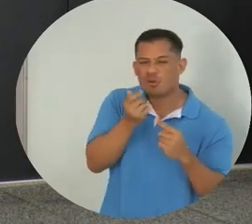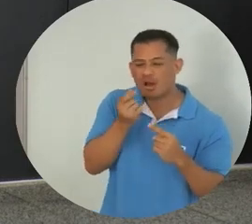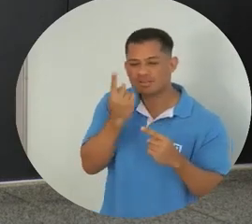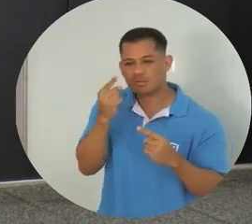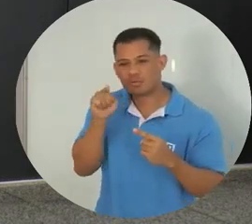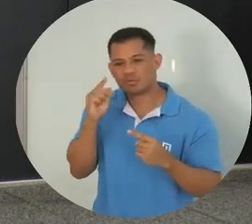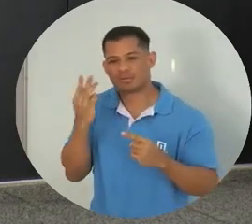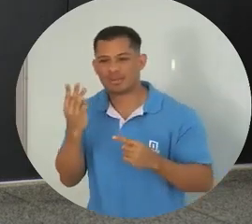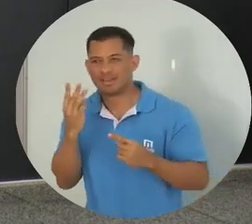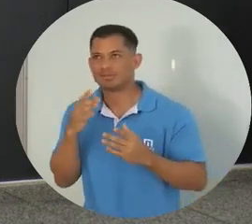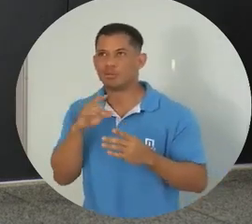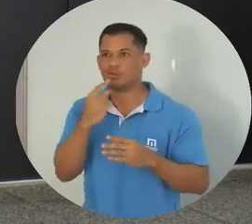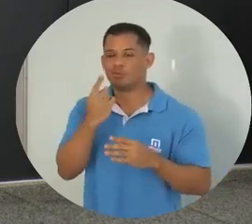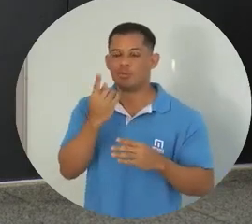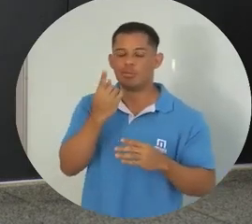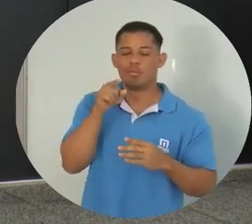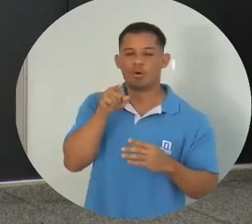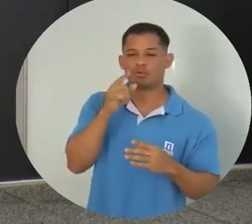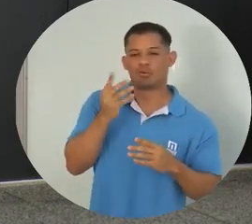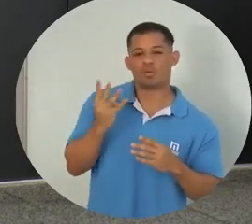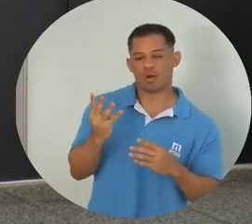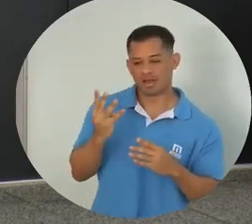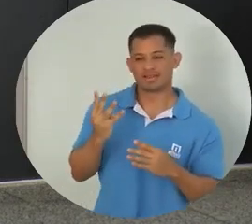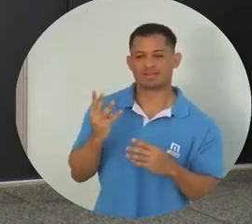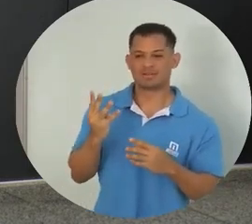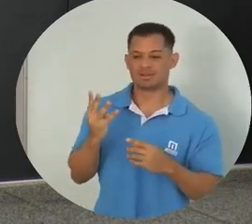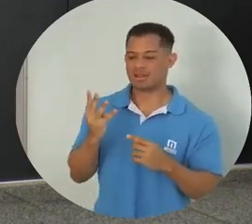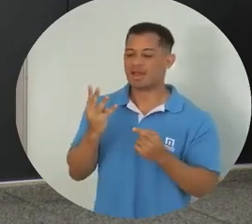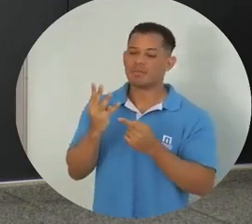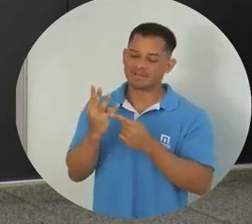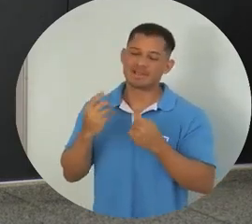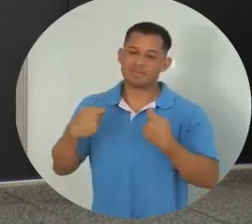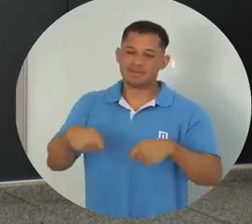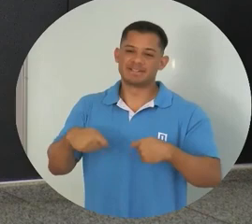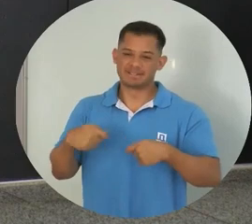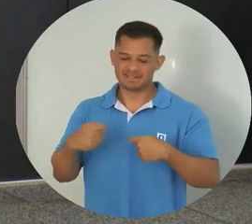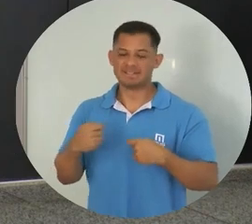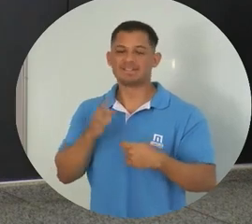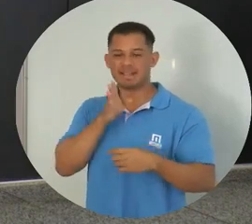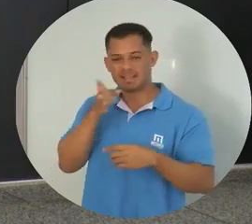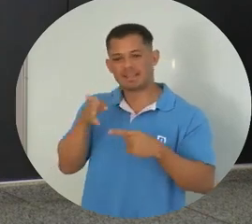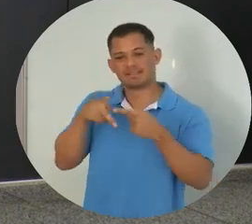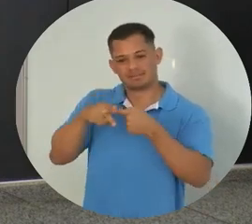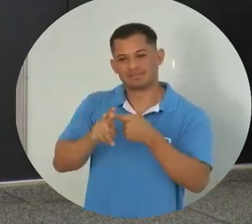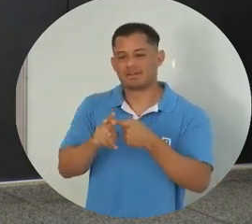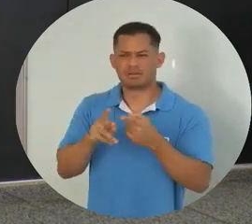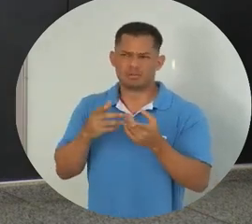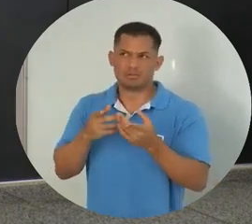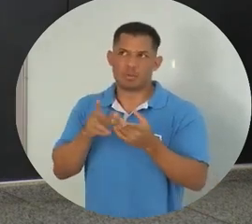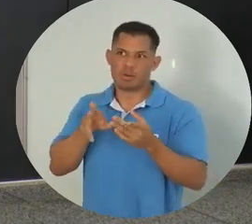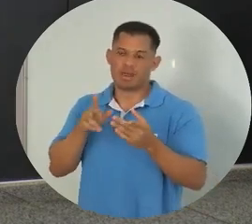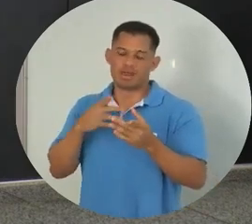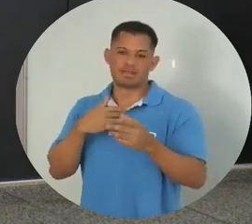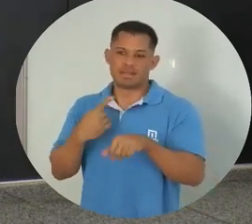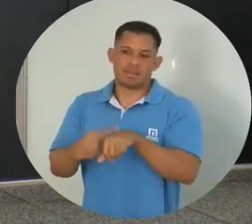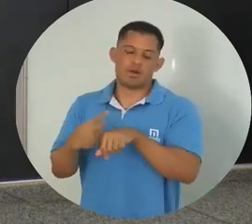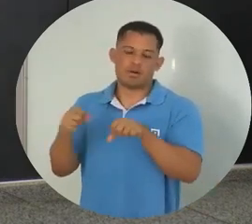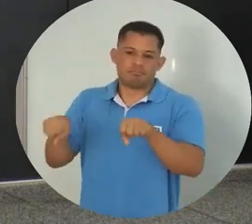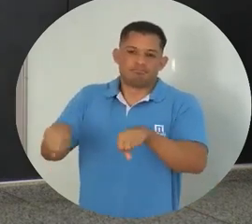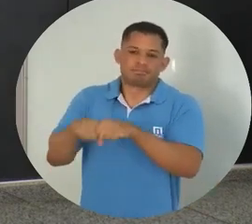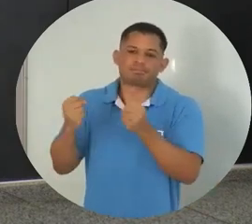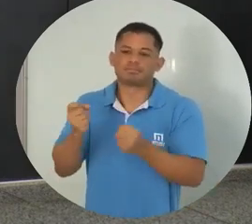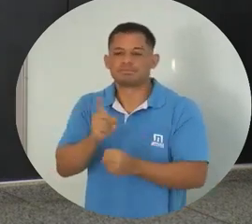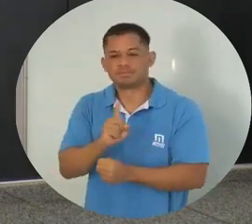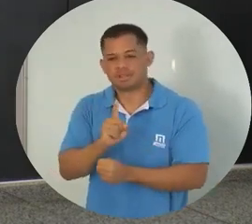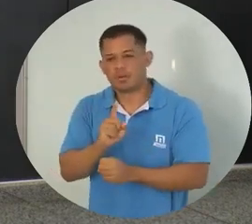ou 1,4, e, mesmo assim, é necessária uma intervenção. Ela não está próximo da ruína, mas não